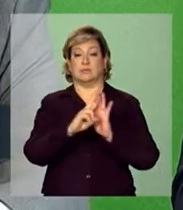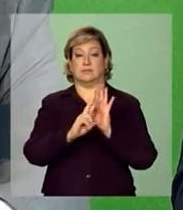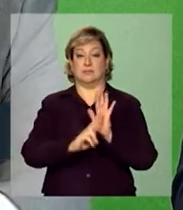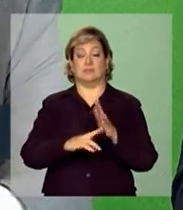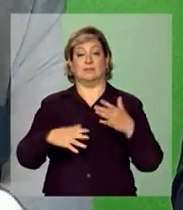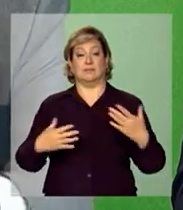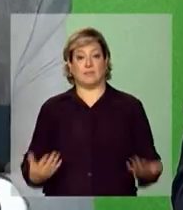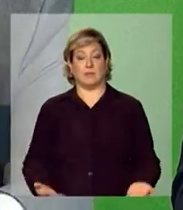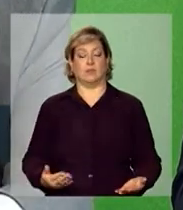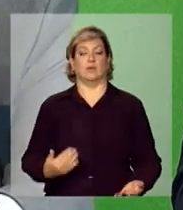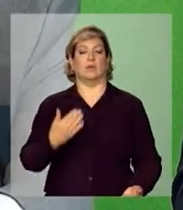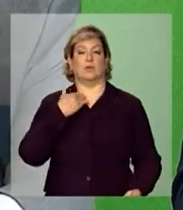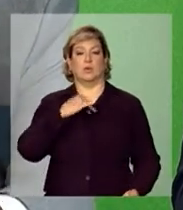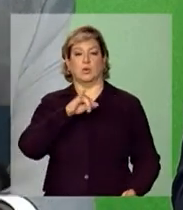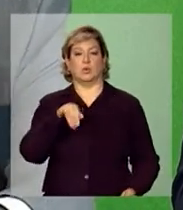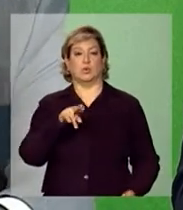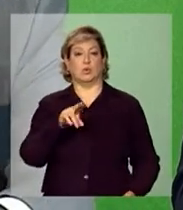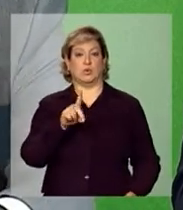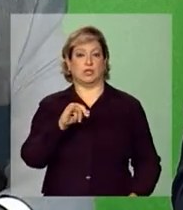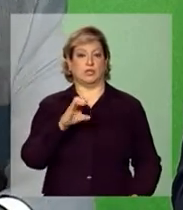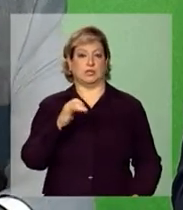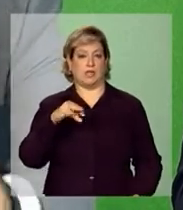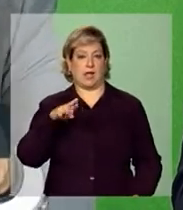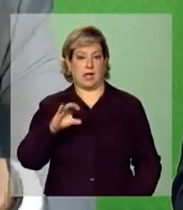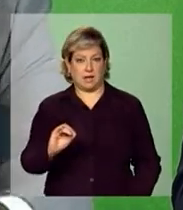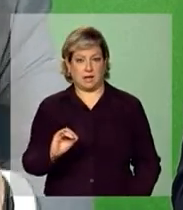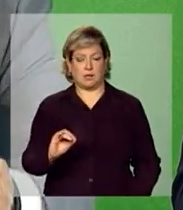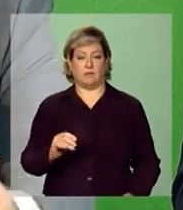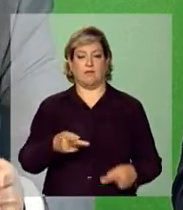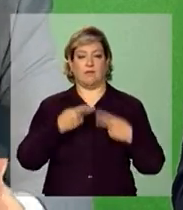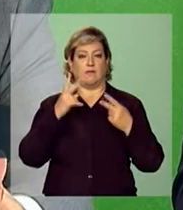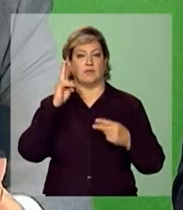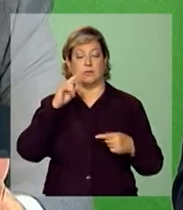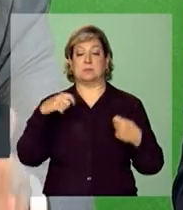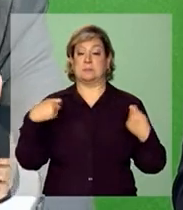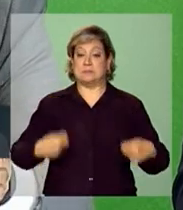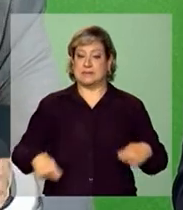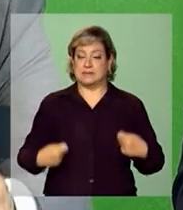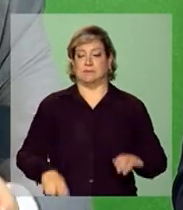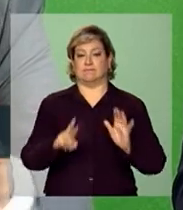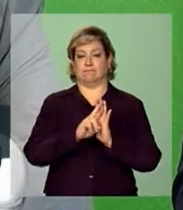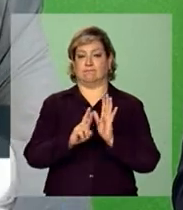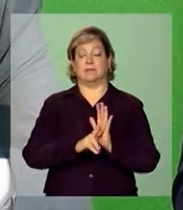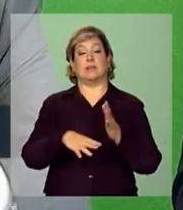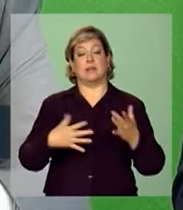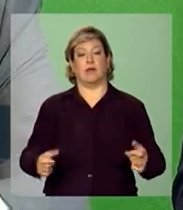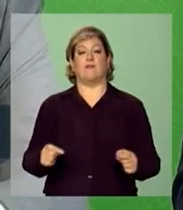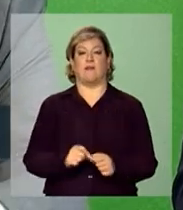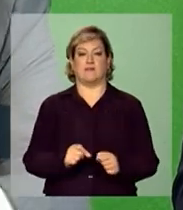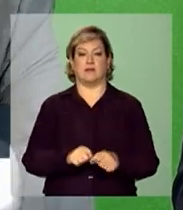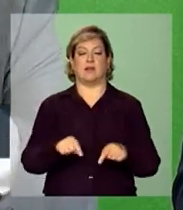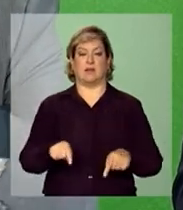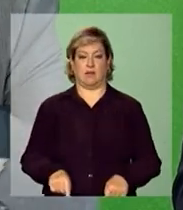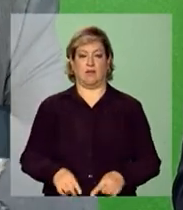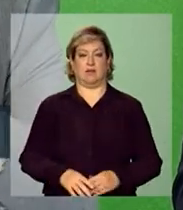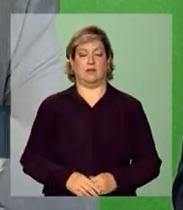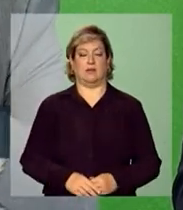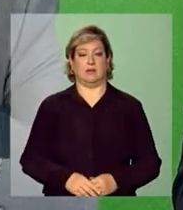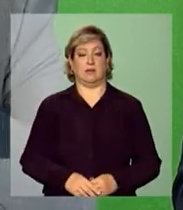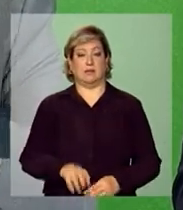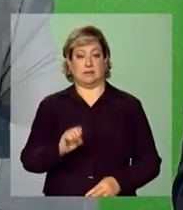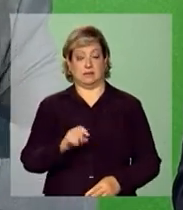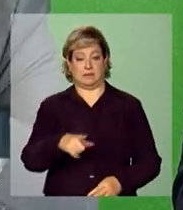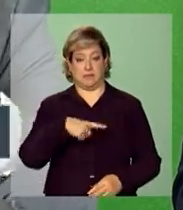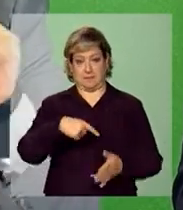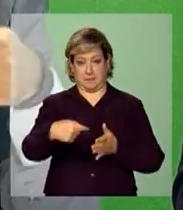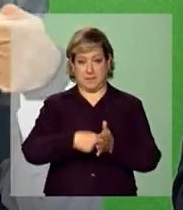judiciário nos alertava nesta discussão a necessidade de uma regulamentação Pois é o que será feito agora claro você me pergunta